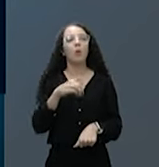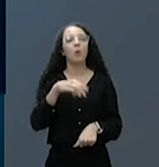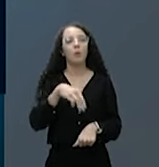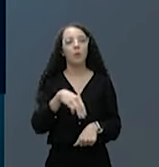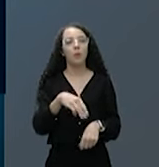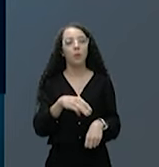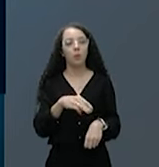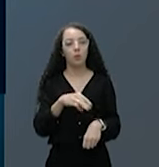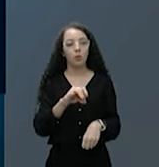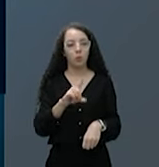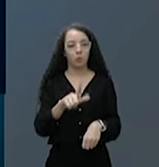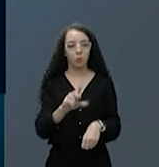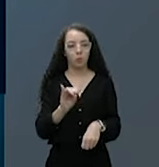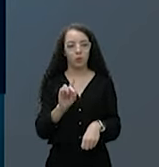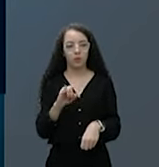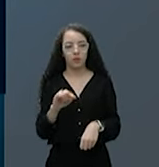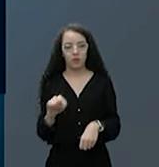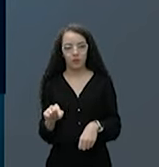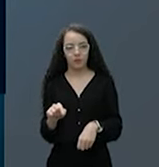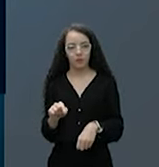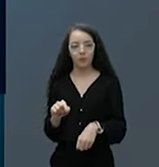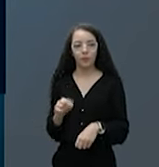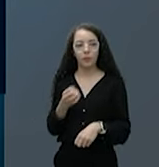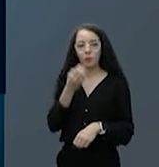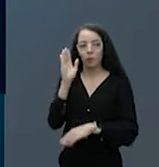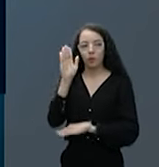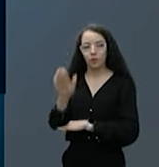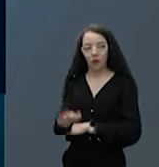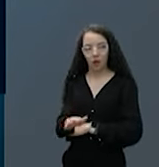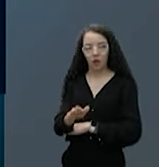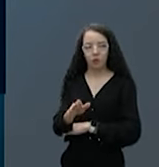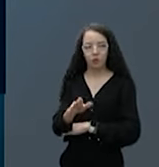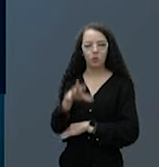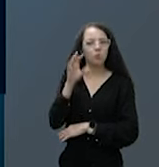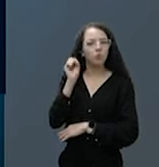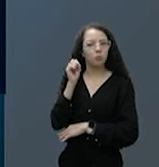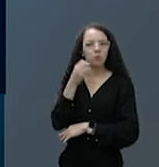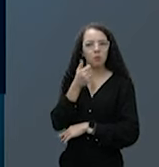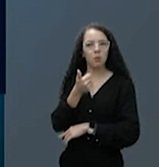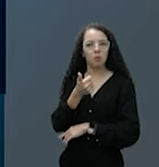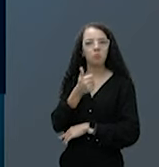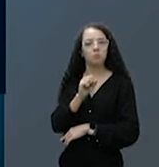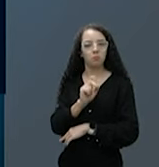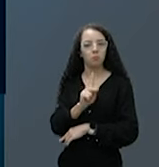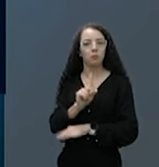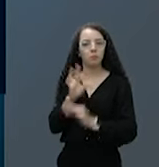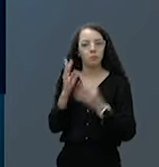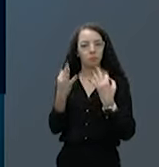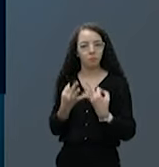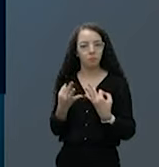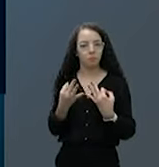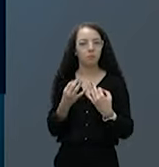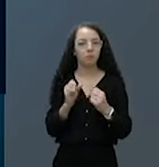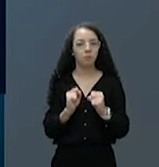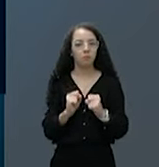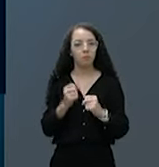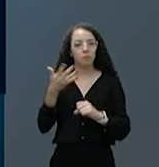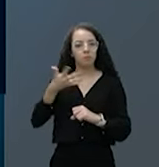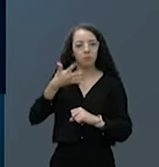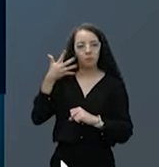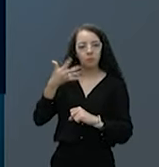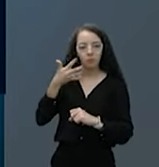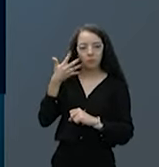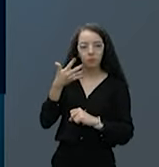Boa tarde, excelência. Vossa excelência, me ouve bem? Sim, perfeito. Vossa excelência tem a palavra. Muito obrigado.